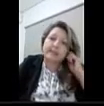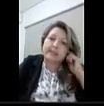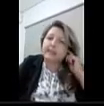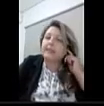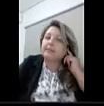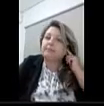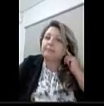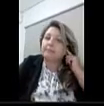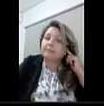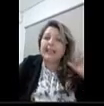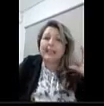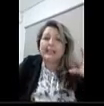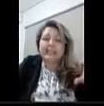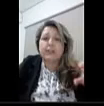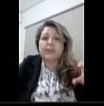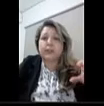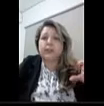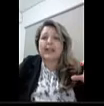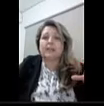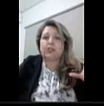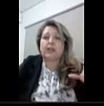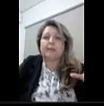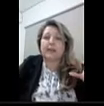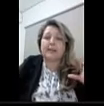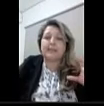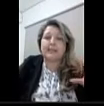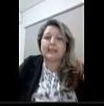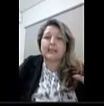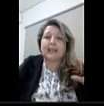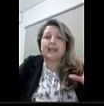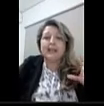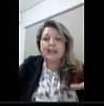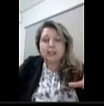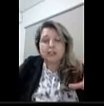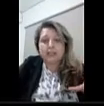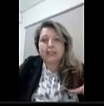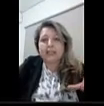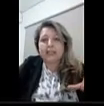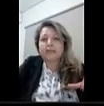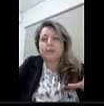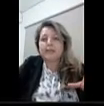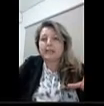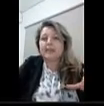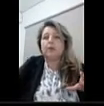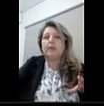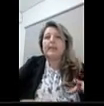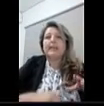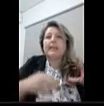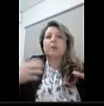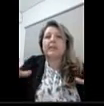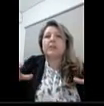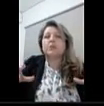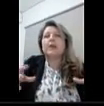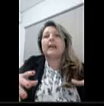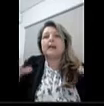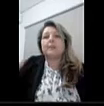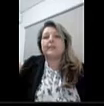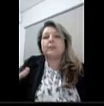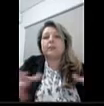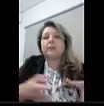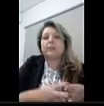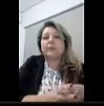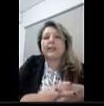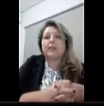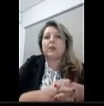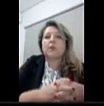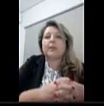com dislexia ela tem dificuldade de armazenar, de reter a informação. E com isso, ela acaba